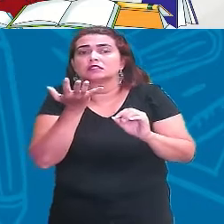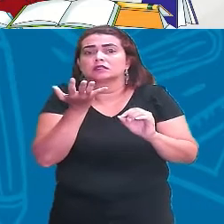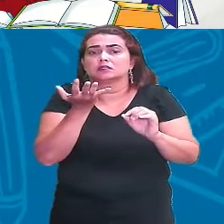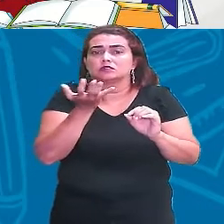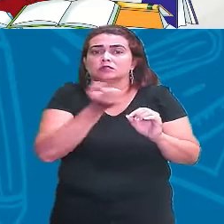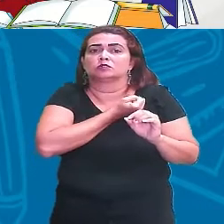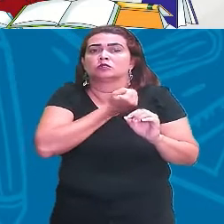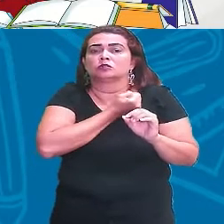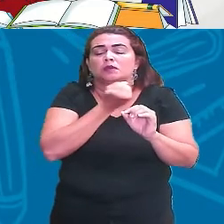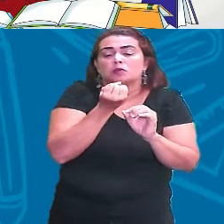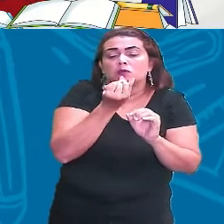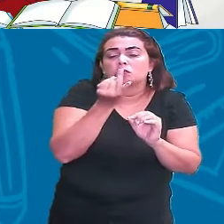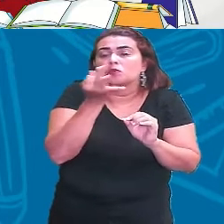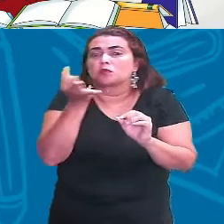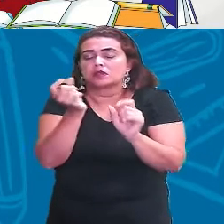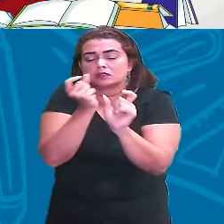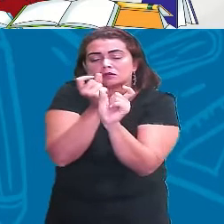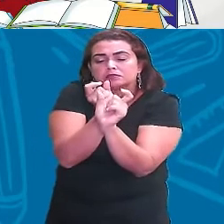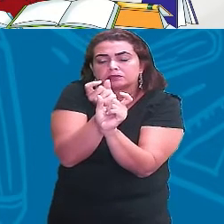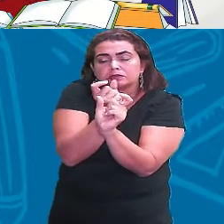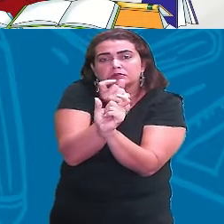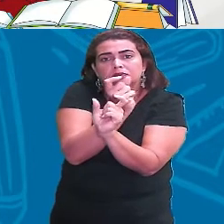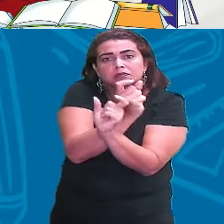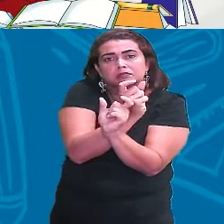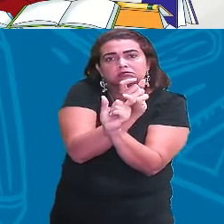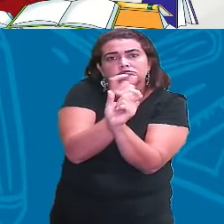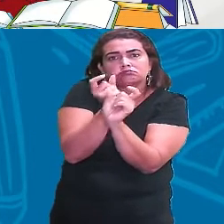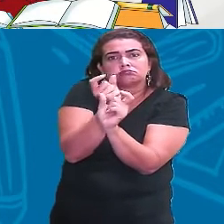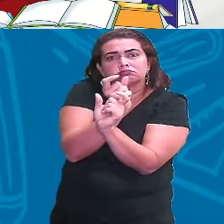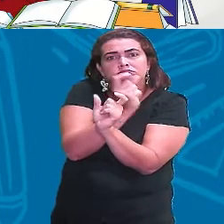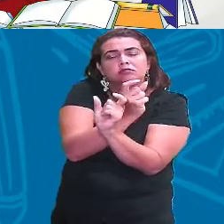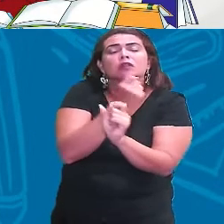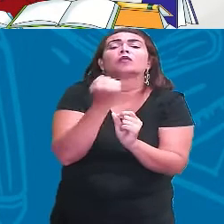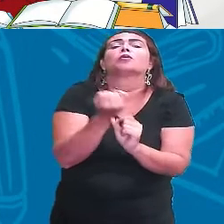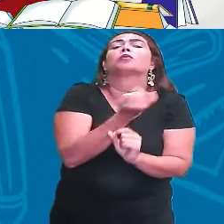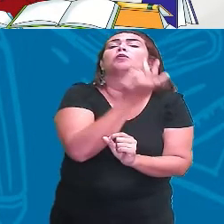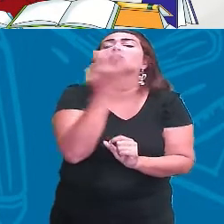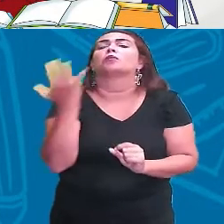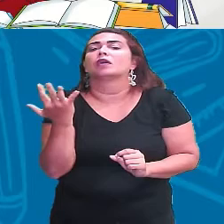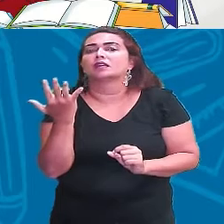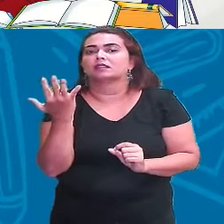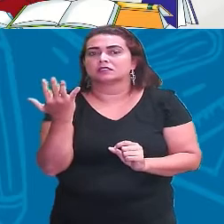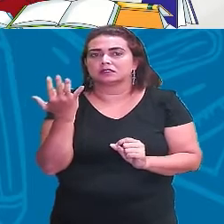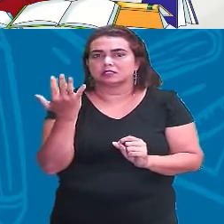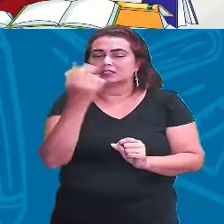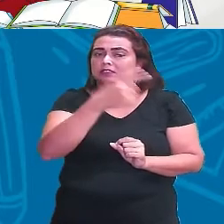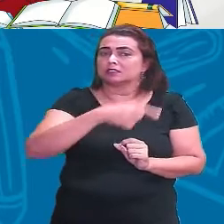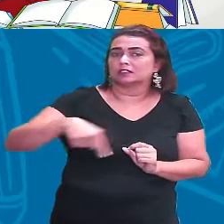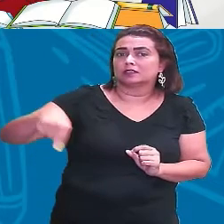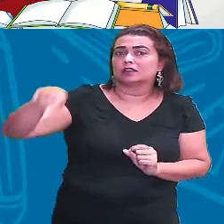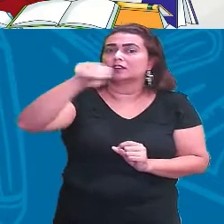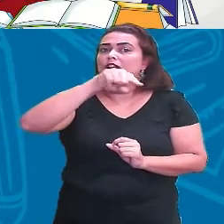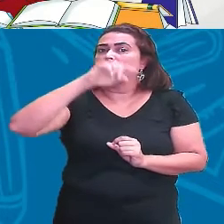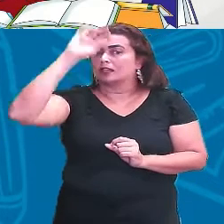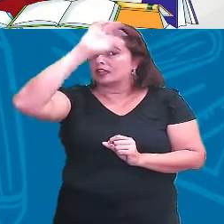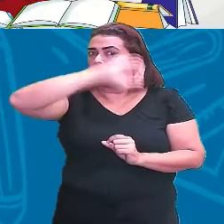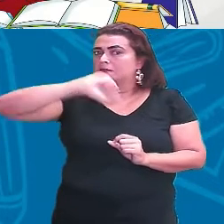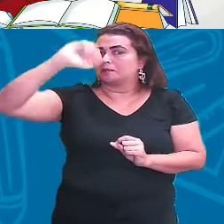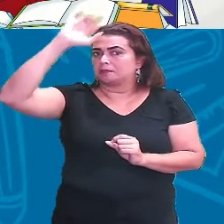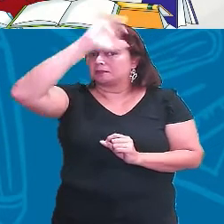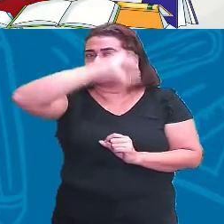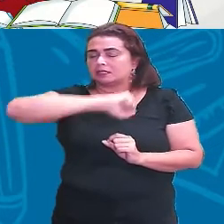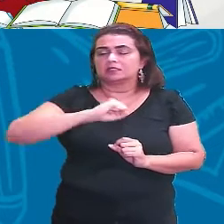a habilidade da Base Nacional Comum Curricular é identificar os números de sílabas, tá?